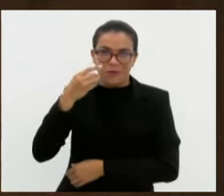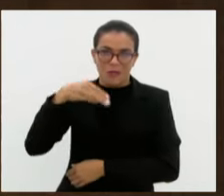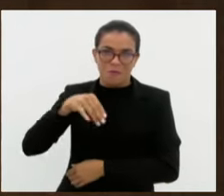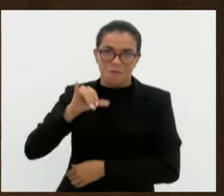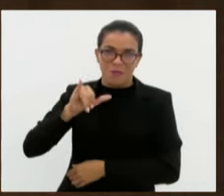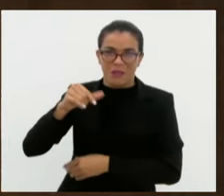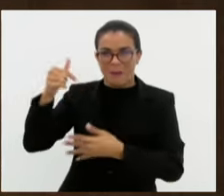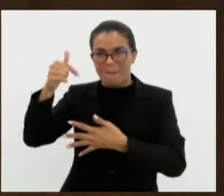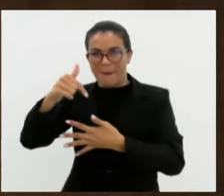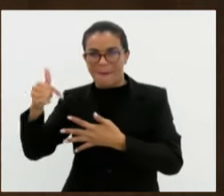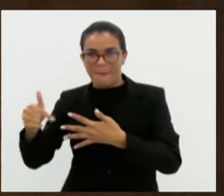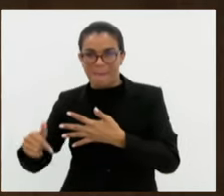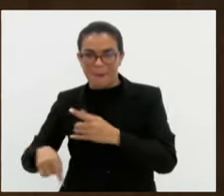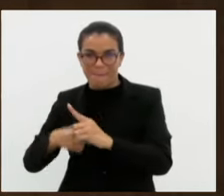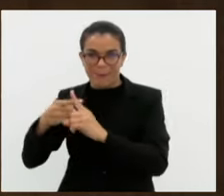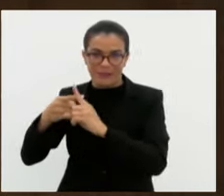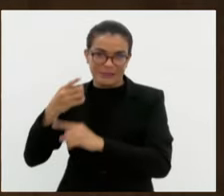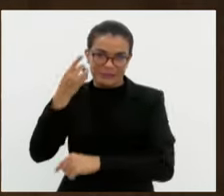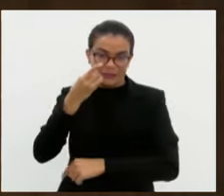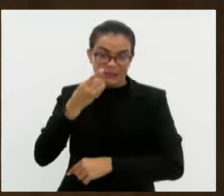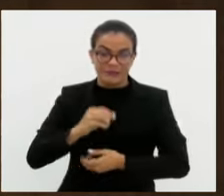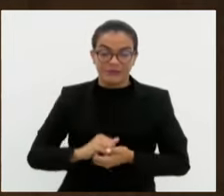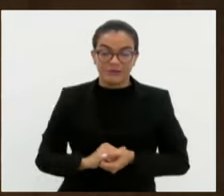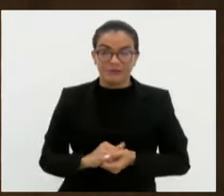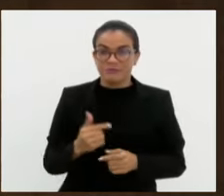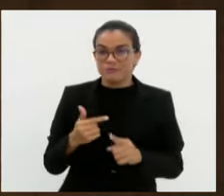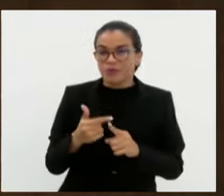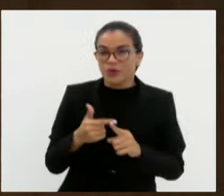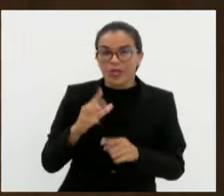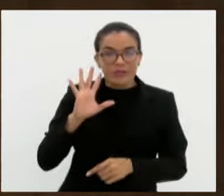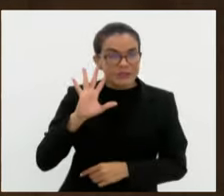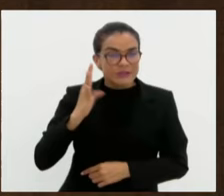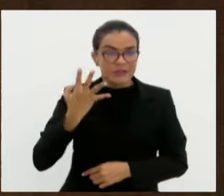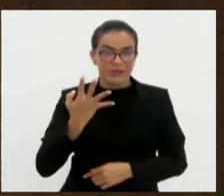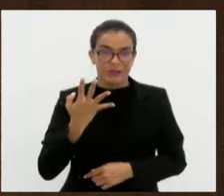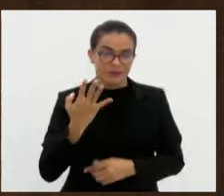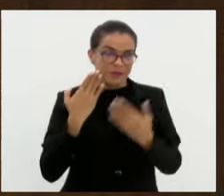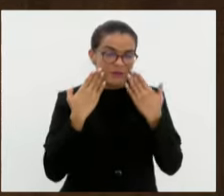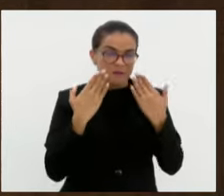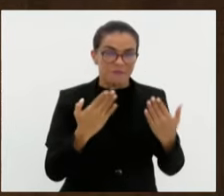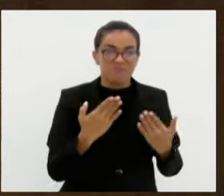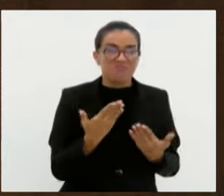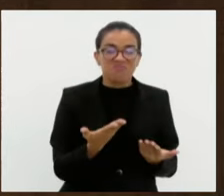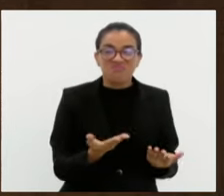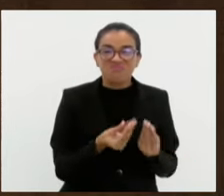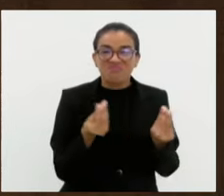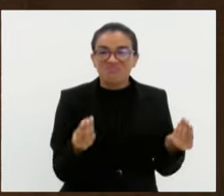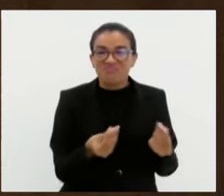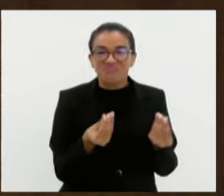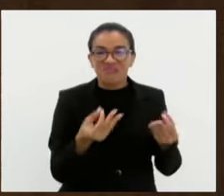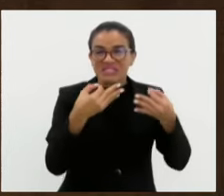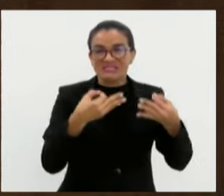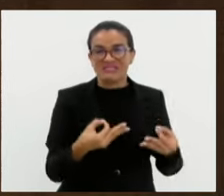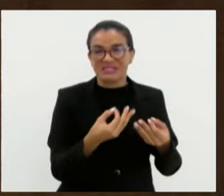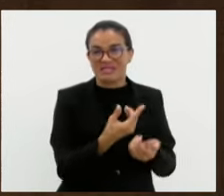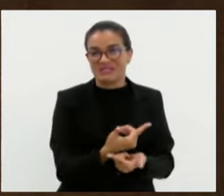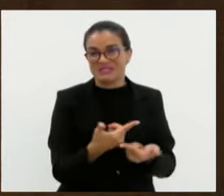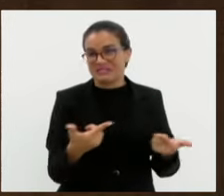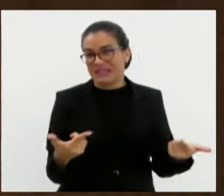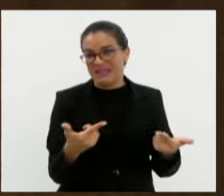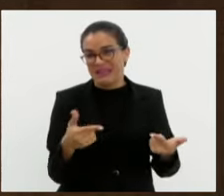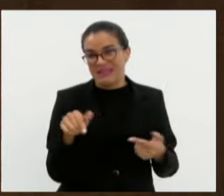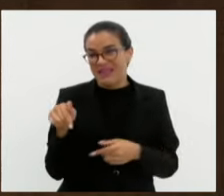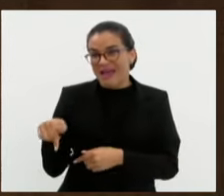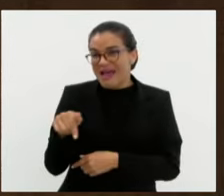outros signatários. Por quê? O remédio que foi apresentado não está correto para a